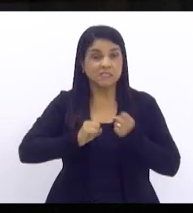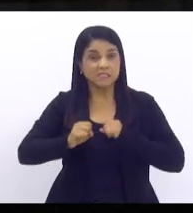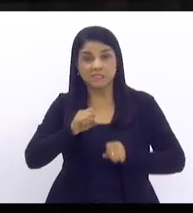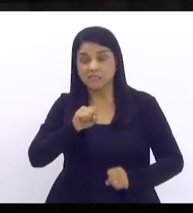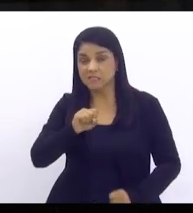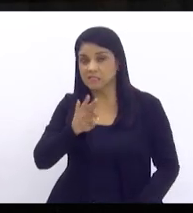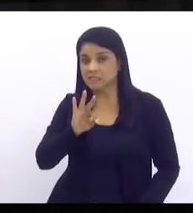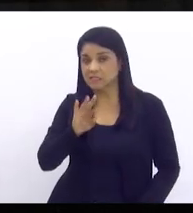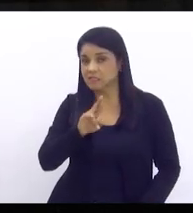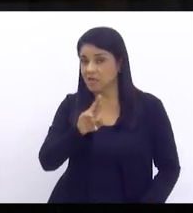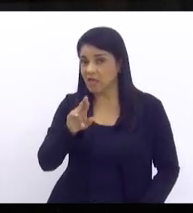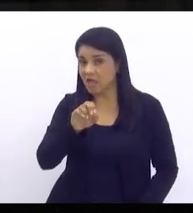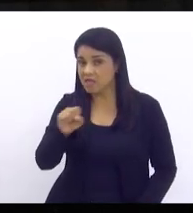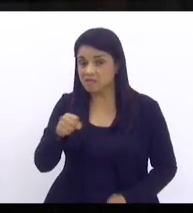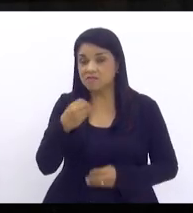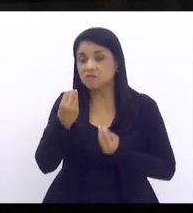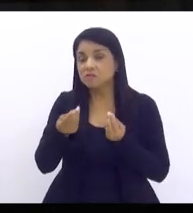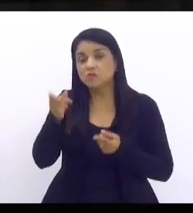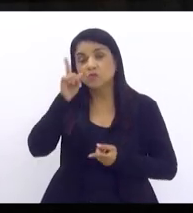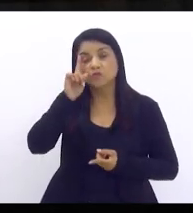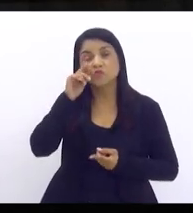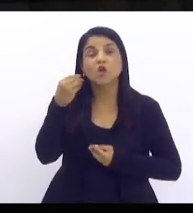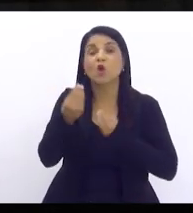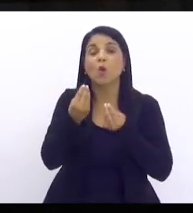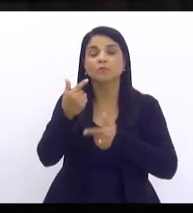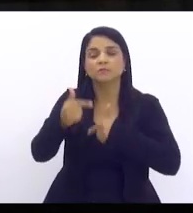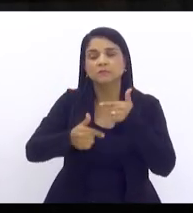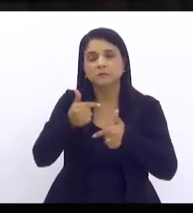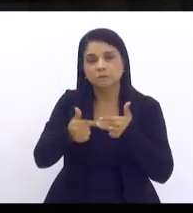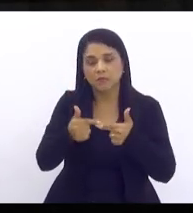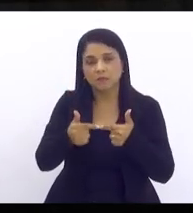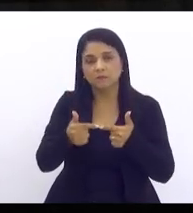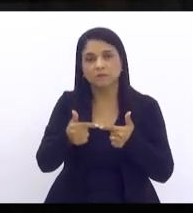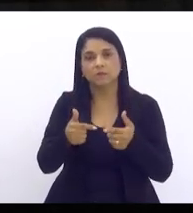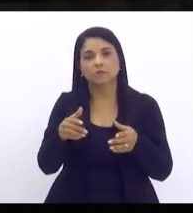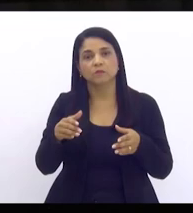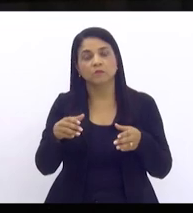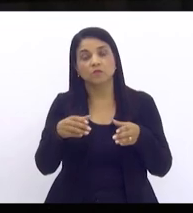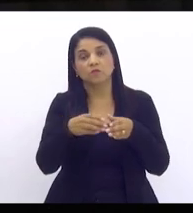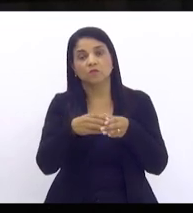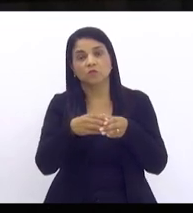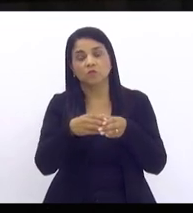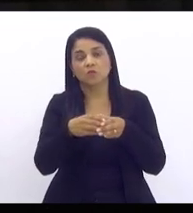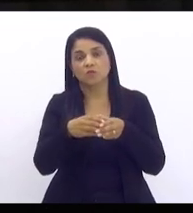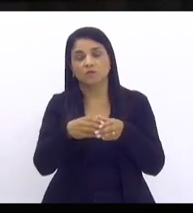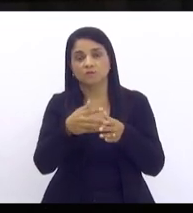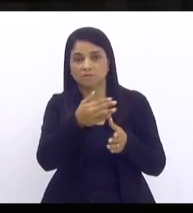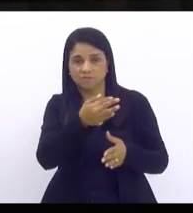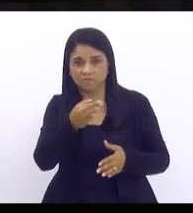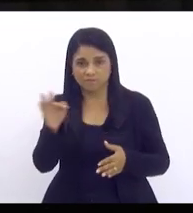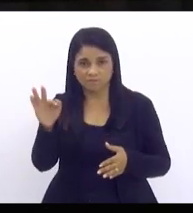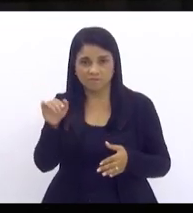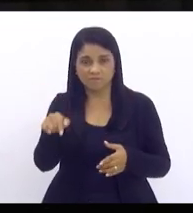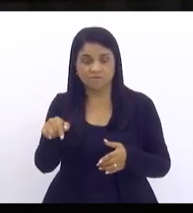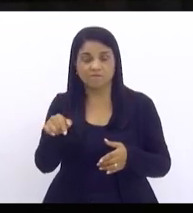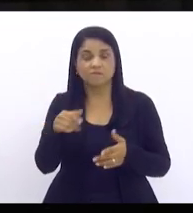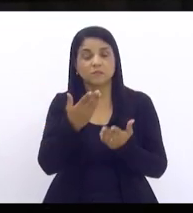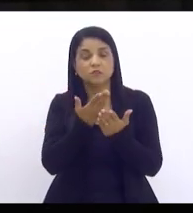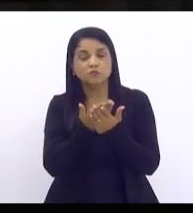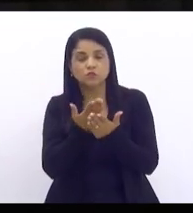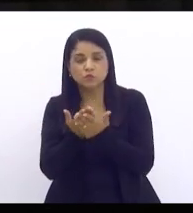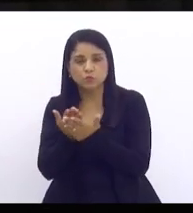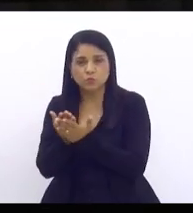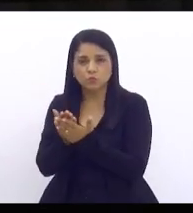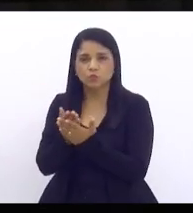pode trabalhar assim? Então, por isso, a Confederação Nacional dos Trabalhadores de Educação traz um estudo,